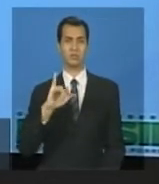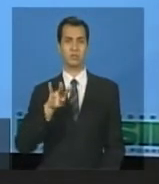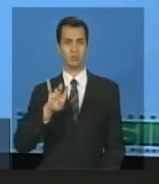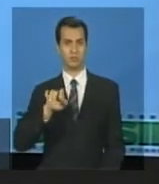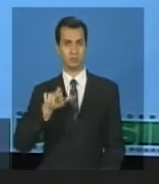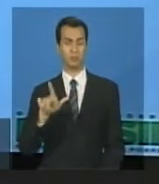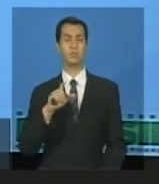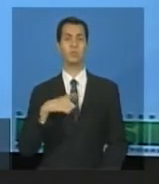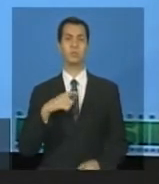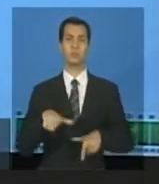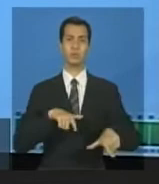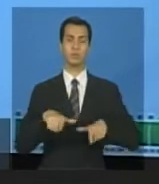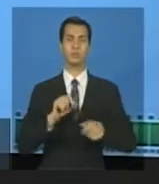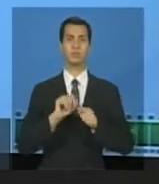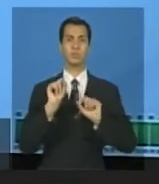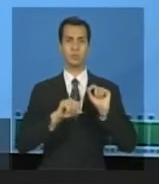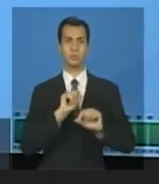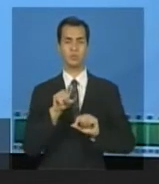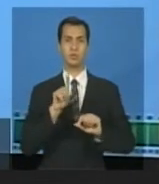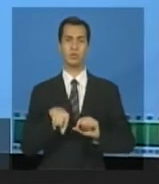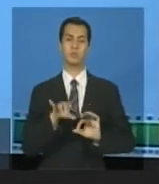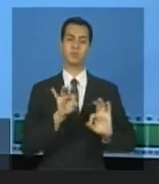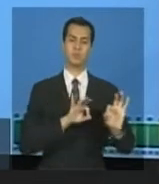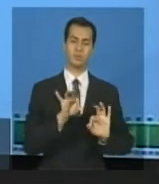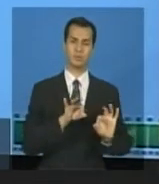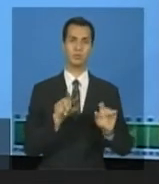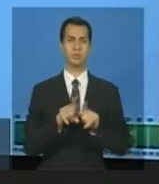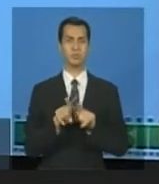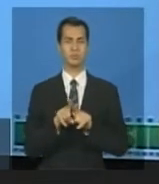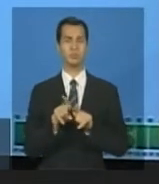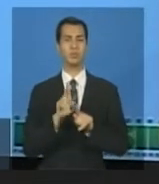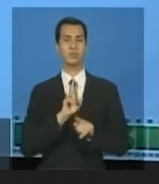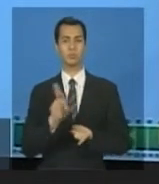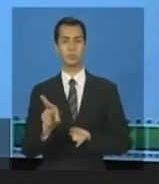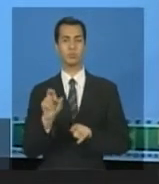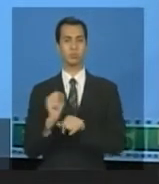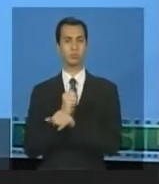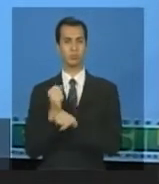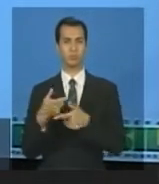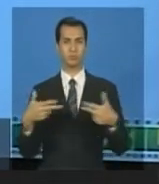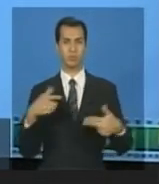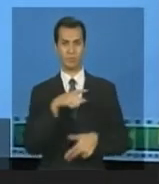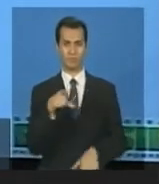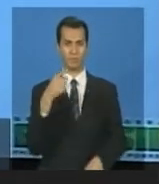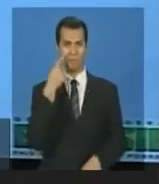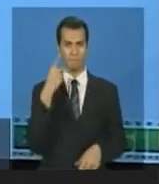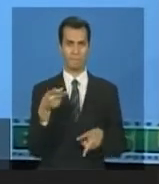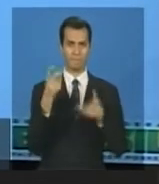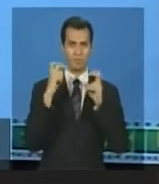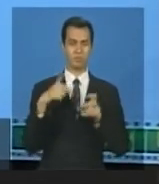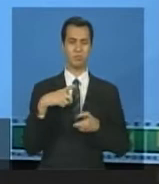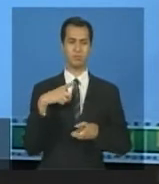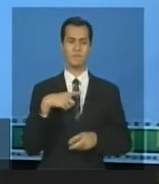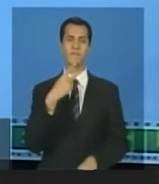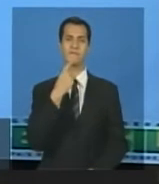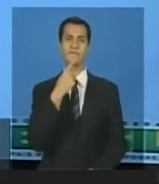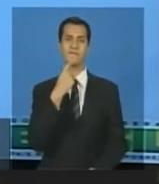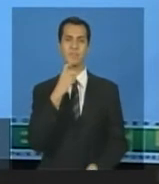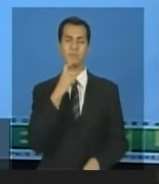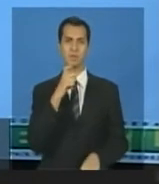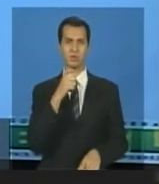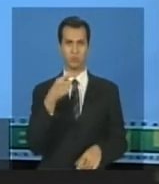da preparação que são ações anteriores WhatsApp e a resposta é reconstrução nessa seta vermelha Stories observem onde tá